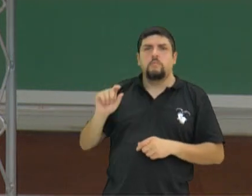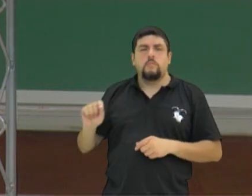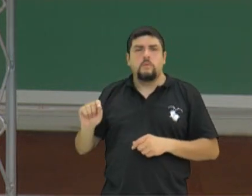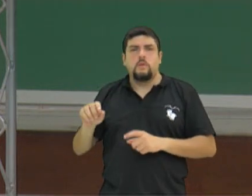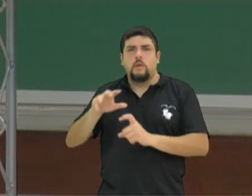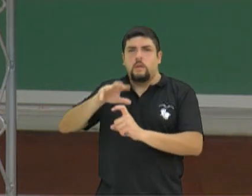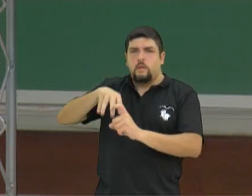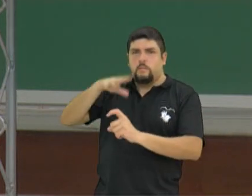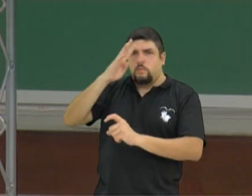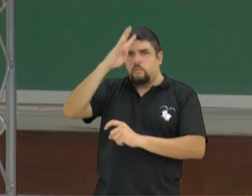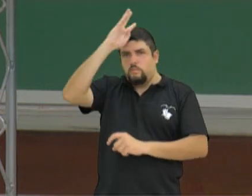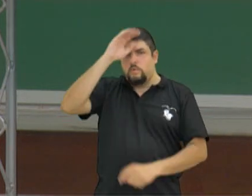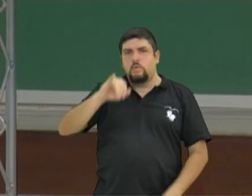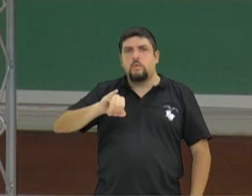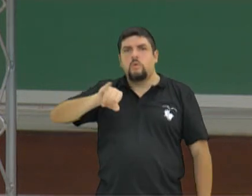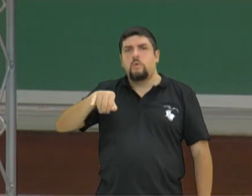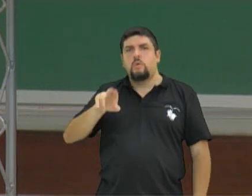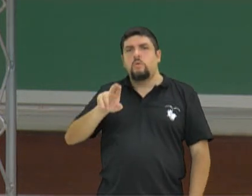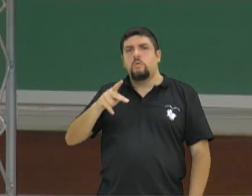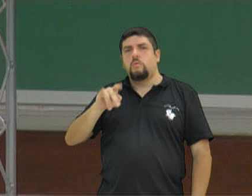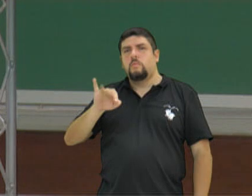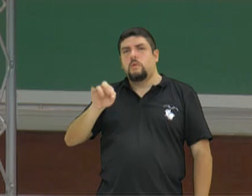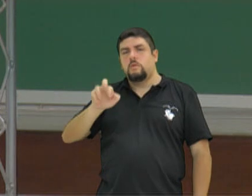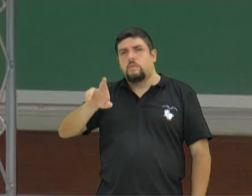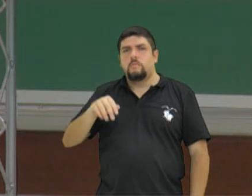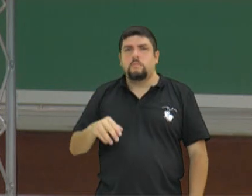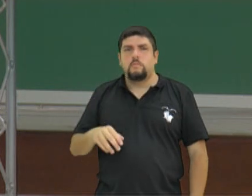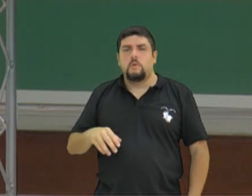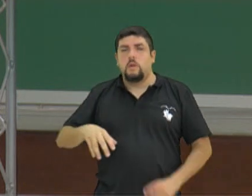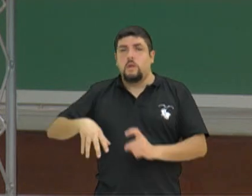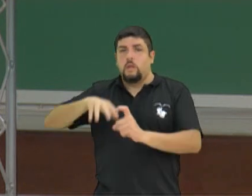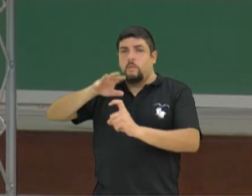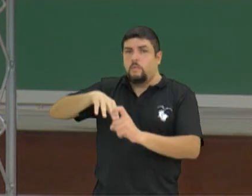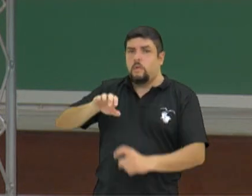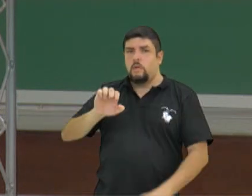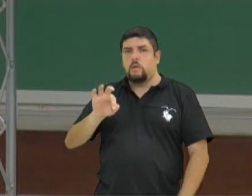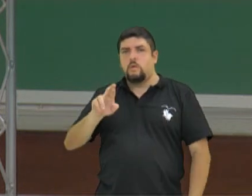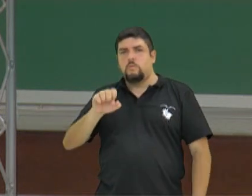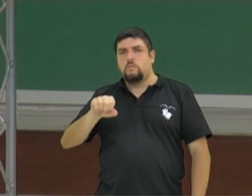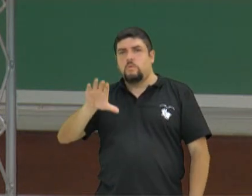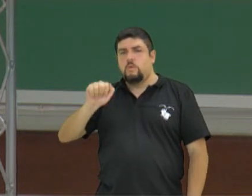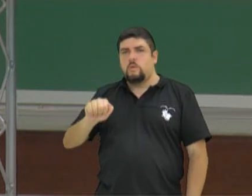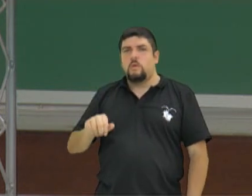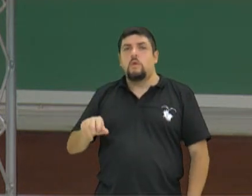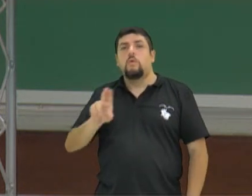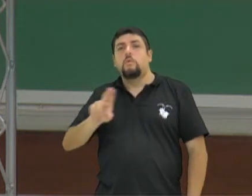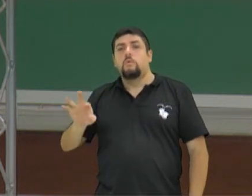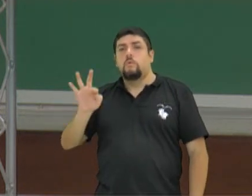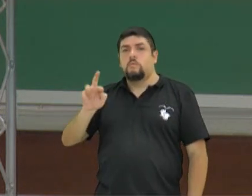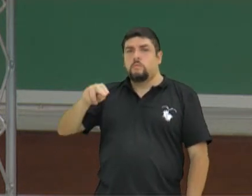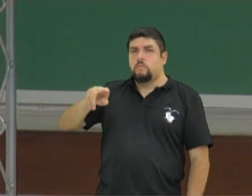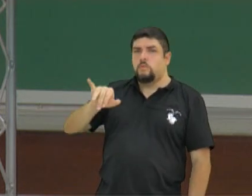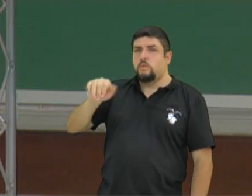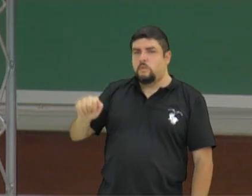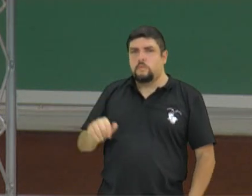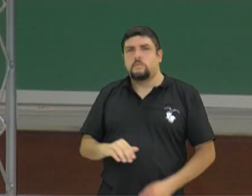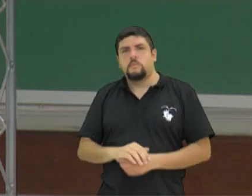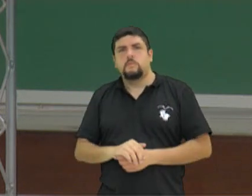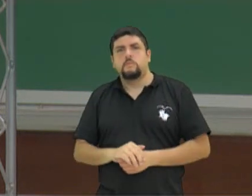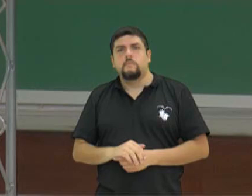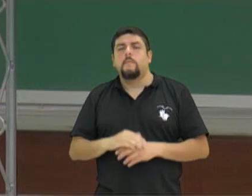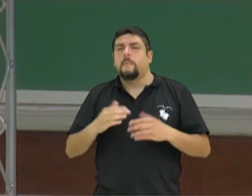mitologia romana, Júpiter, né, e na mitologia etrusca, Tinia, certo? Então,